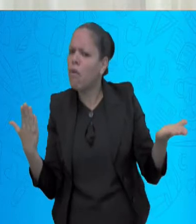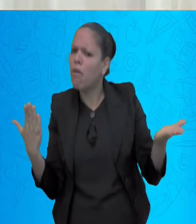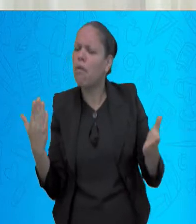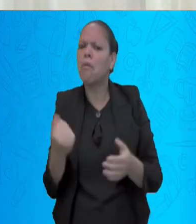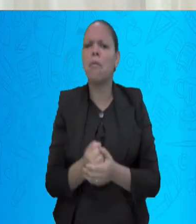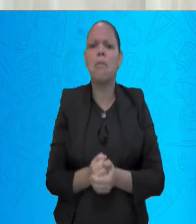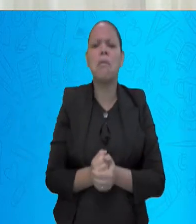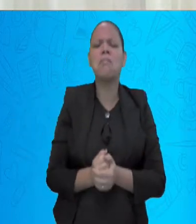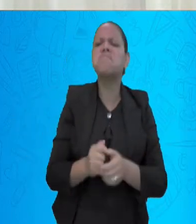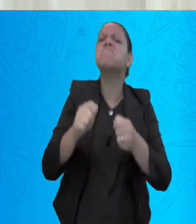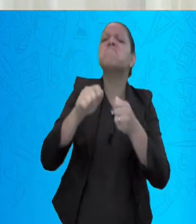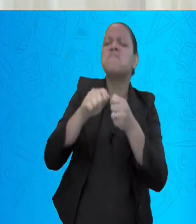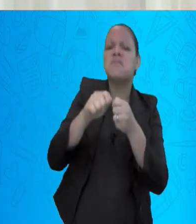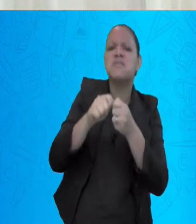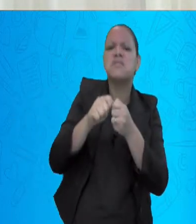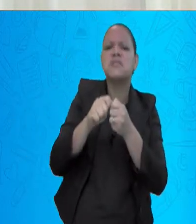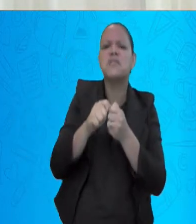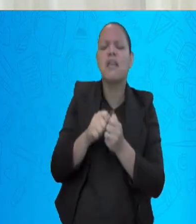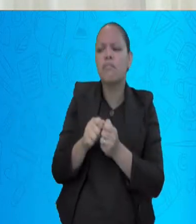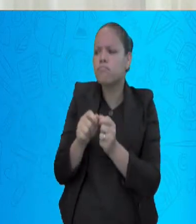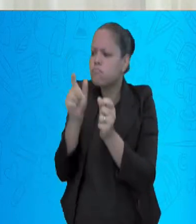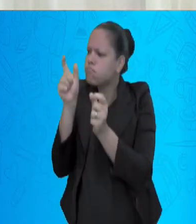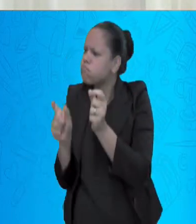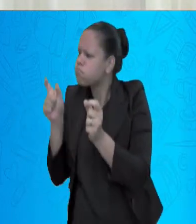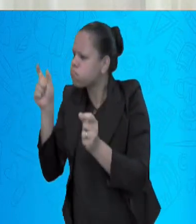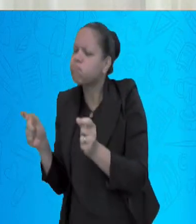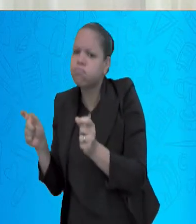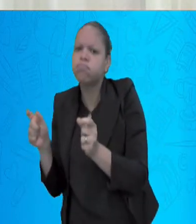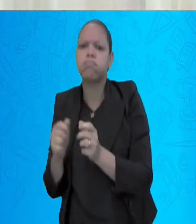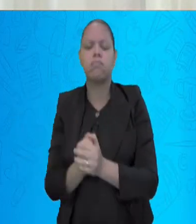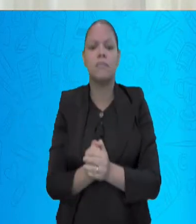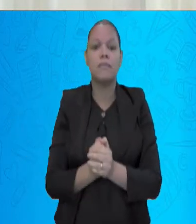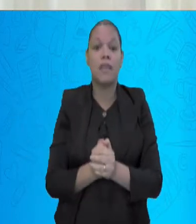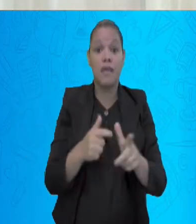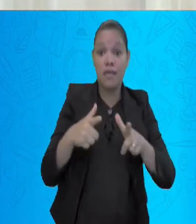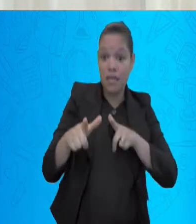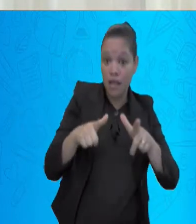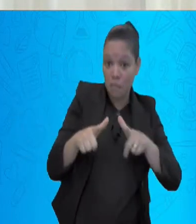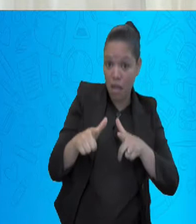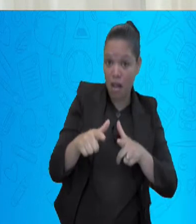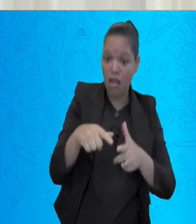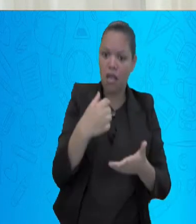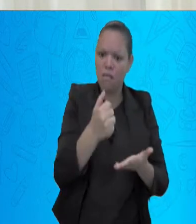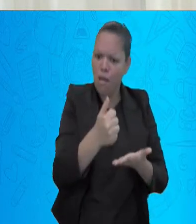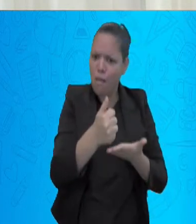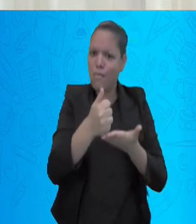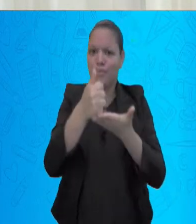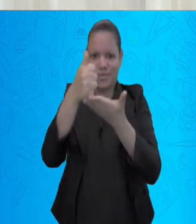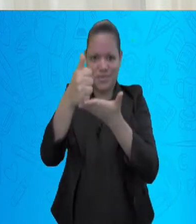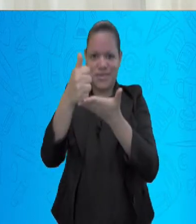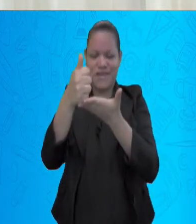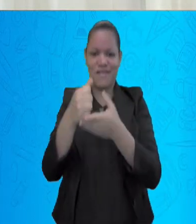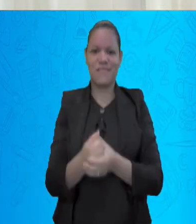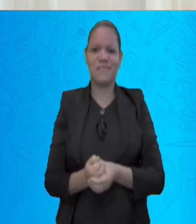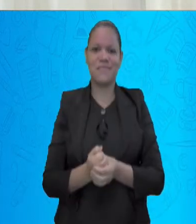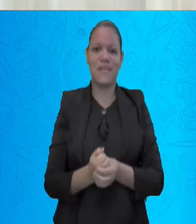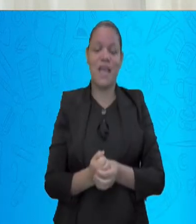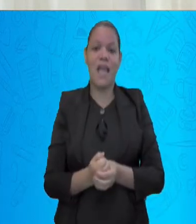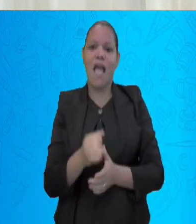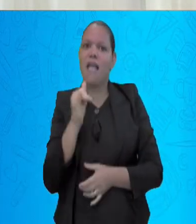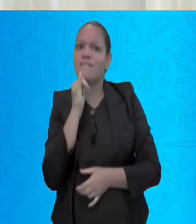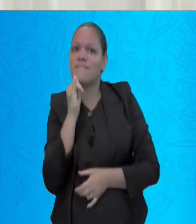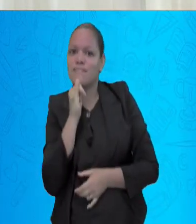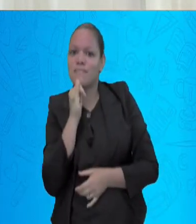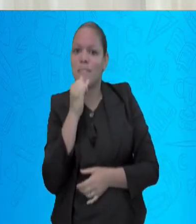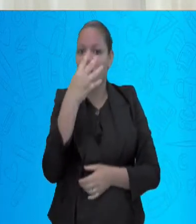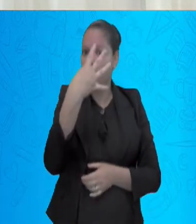tirar aqui deste algarismo? Quando nós trabalhamos o valor posicional, se o 4 está na dezena, se